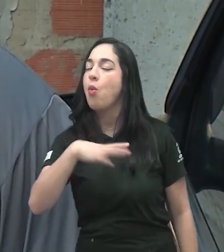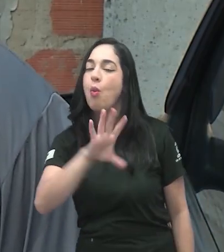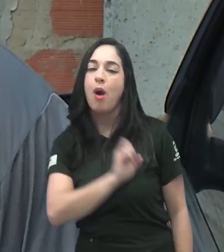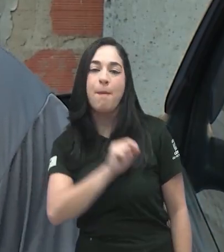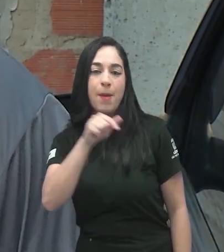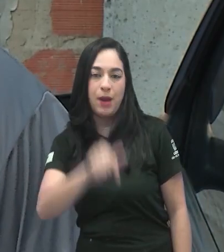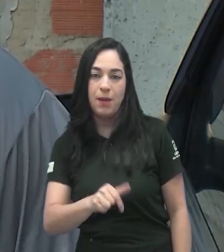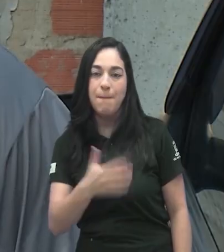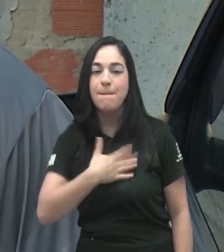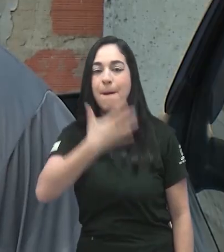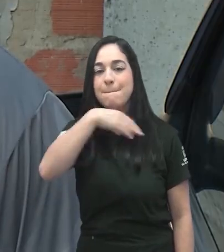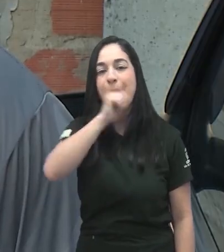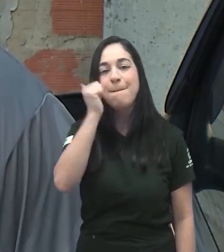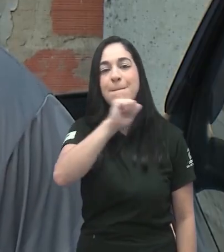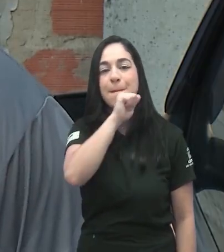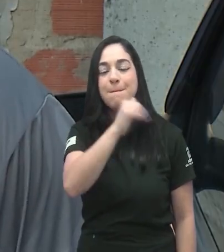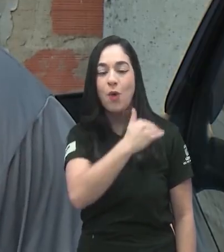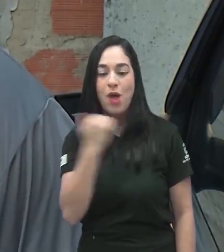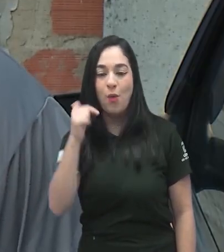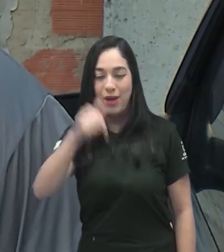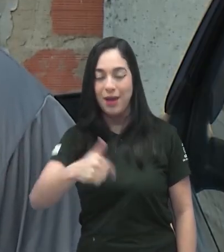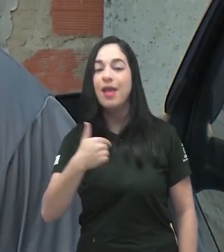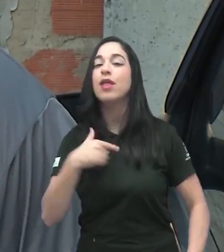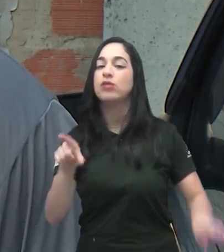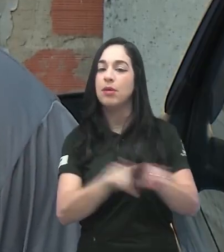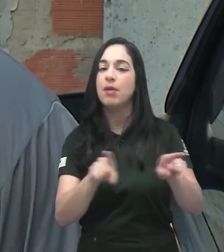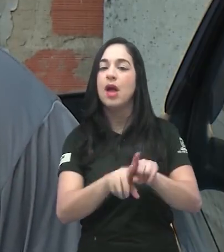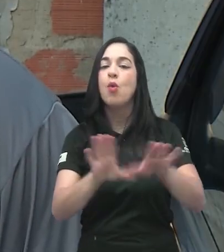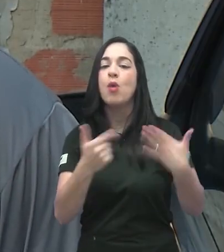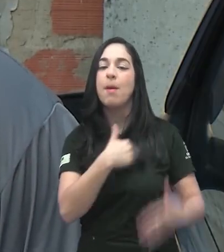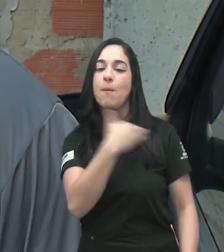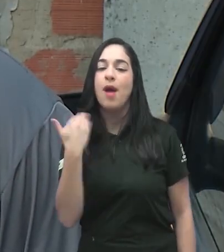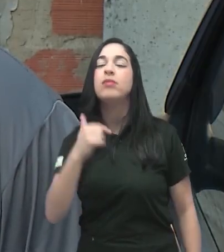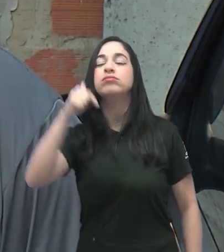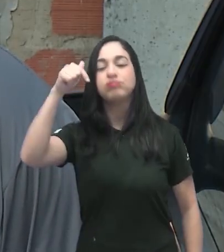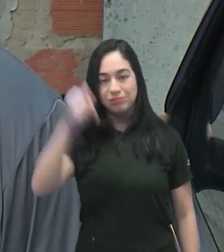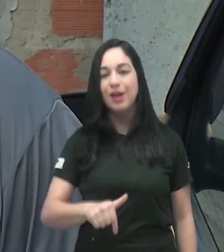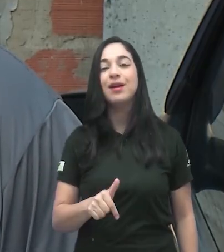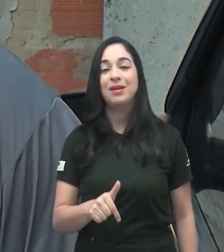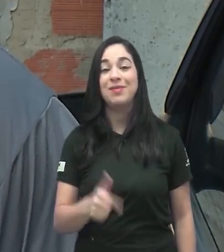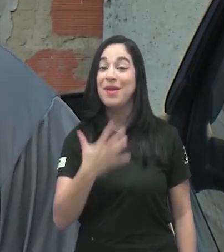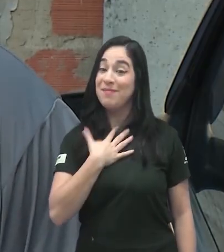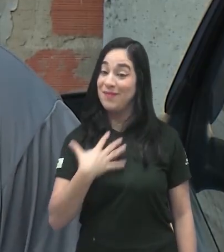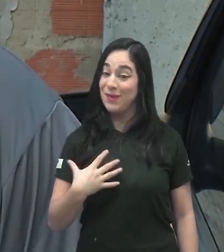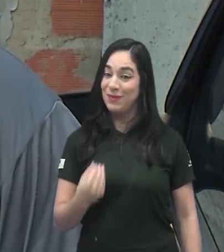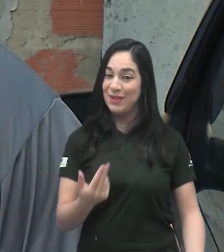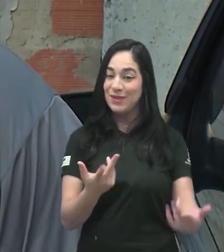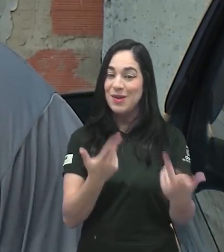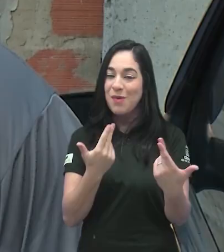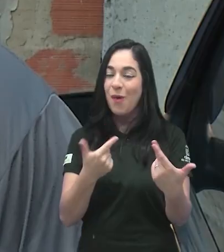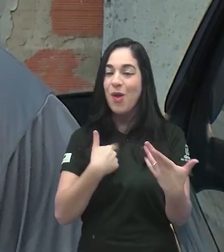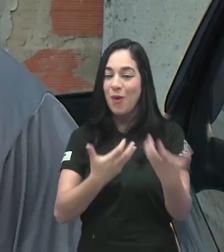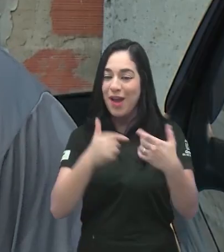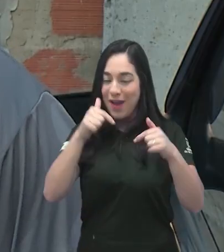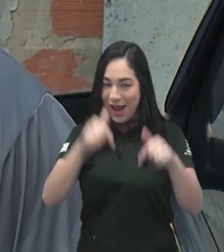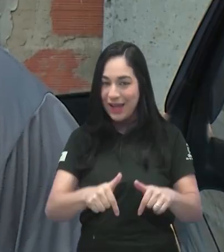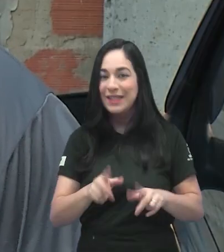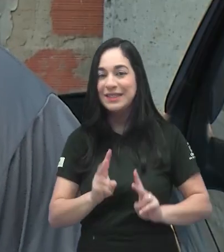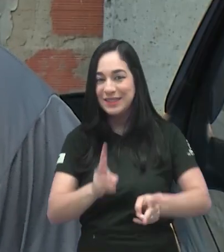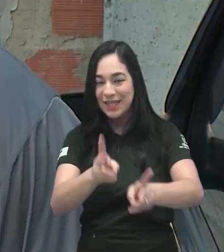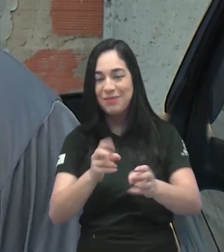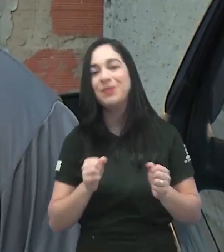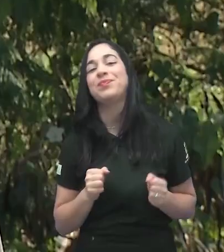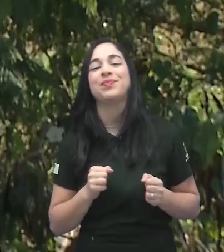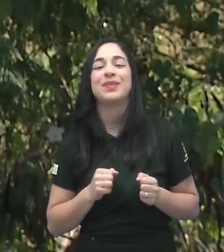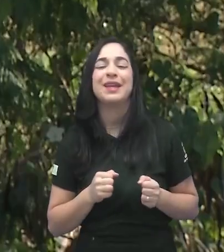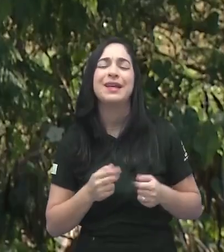daqui. Meus pais morreram aqui e eu pretendo ir no mesmo caminho. E que meus filhos continuem aqui, não saiam para